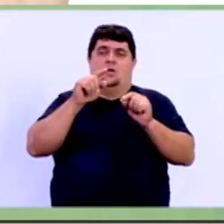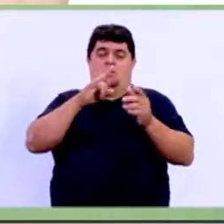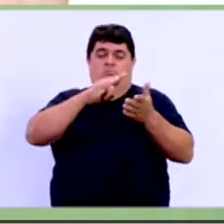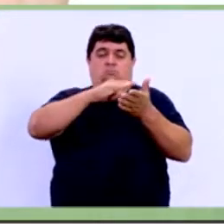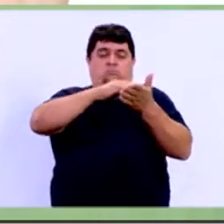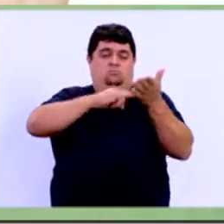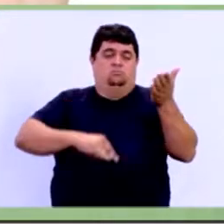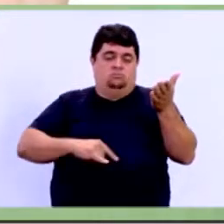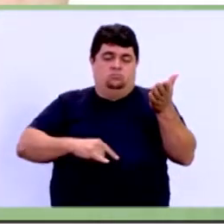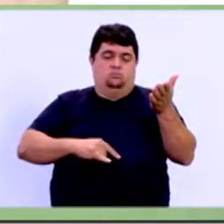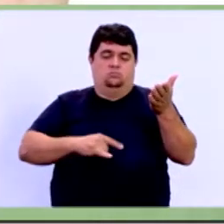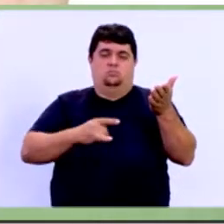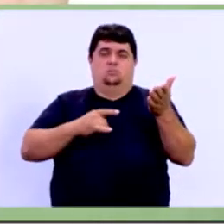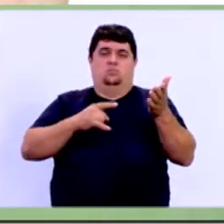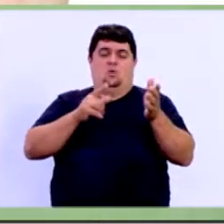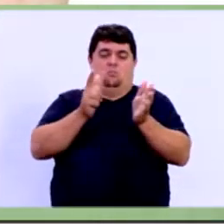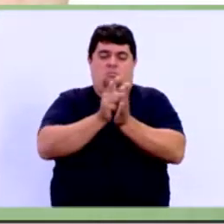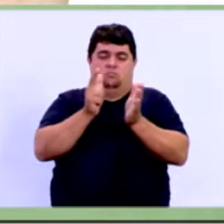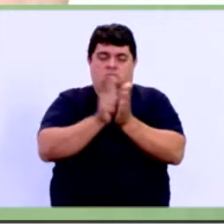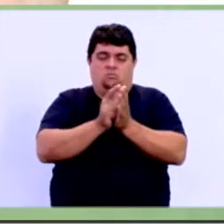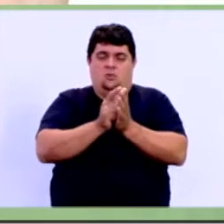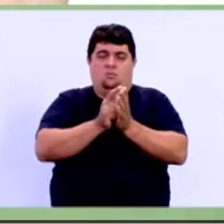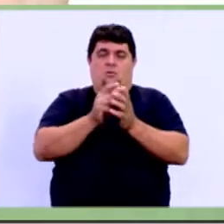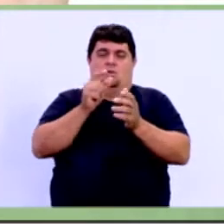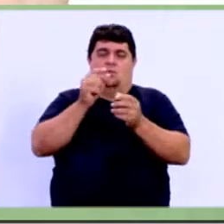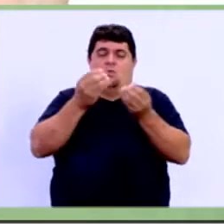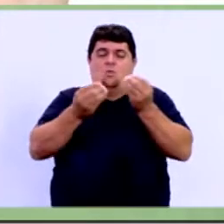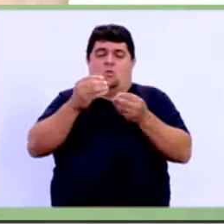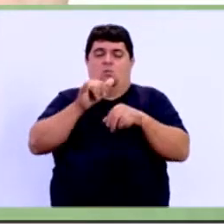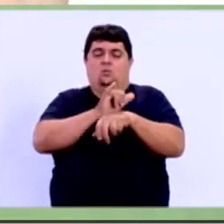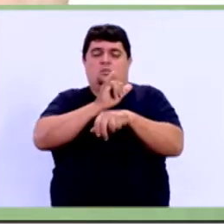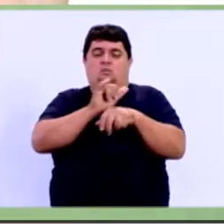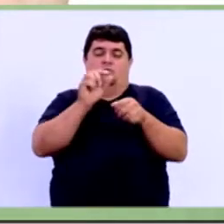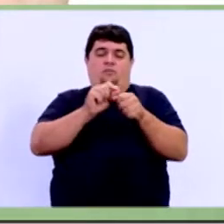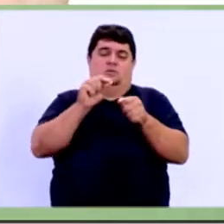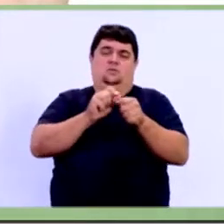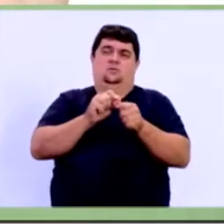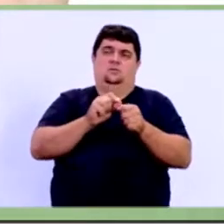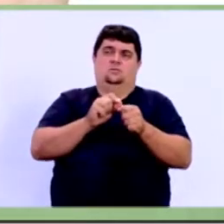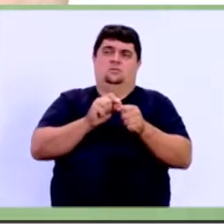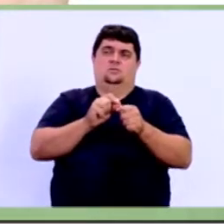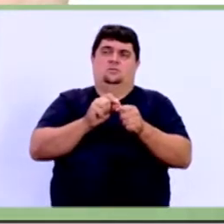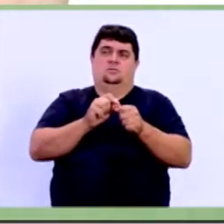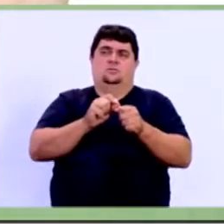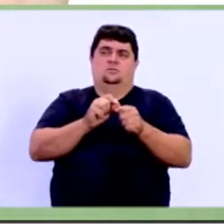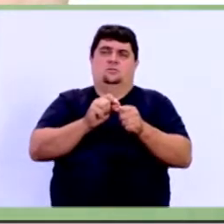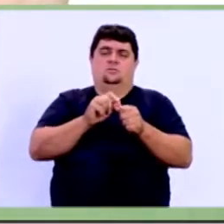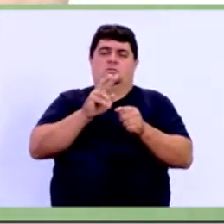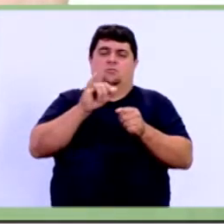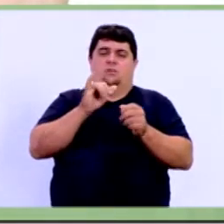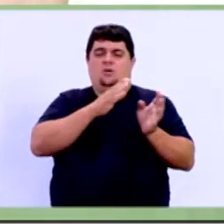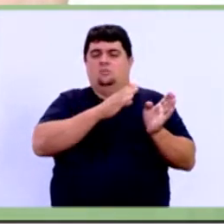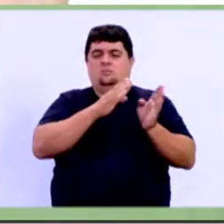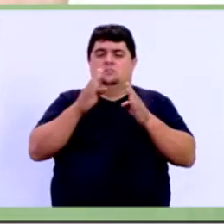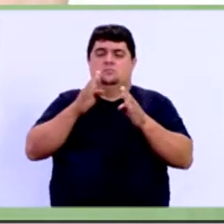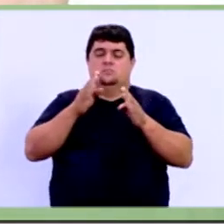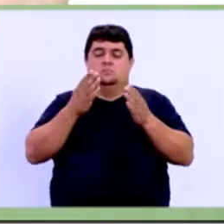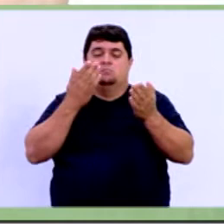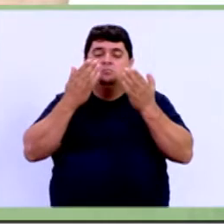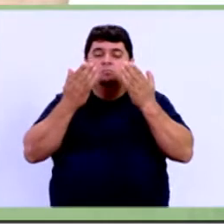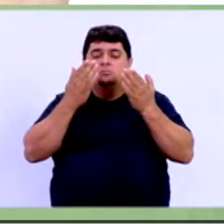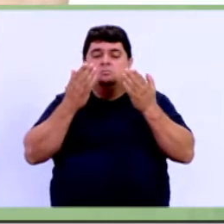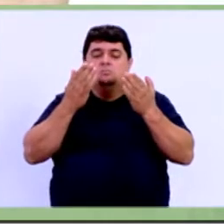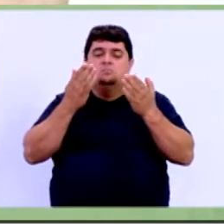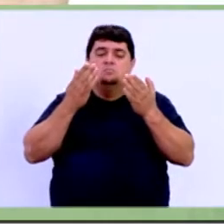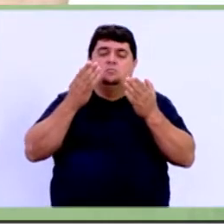documento, do que nós termos um plano de uma estratégia a ser montada, né, professor Igor? Uma estratégia que vai analisar o